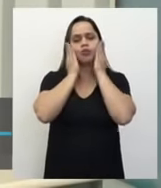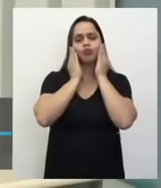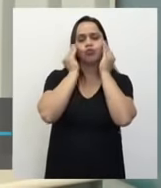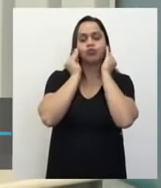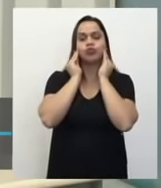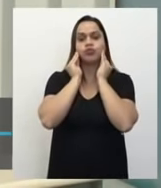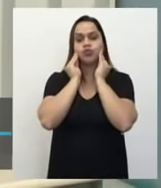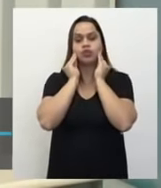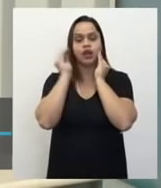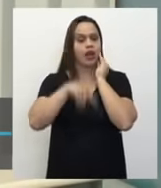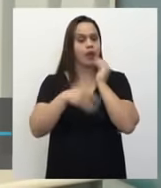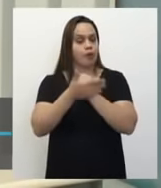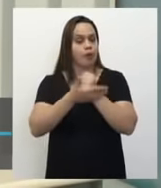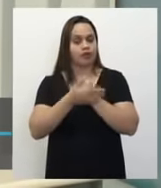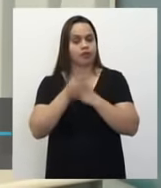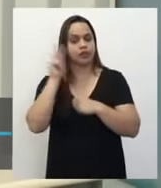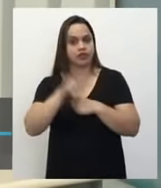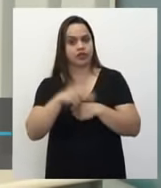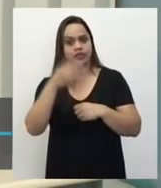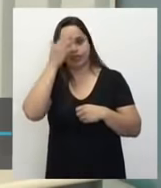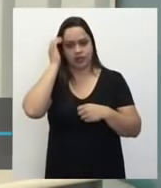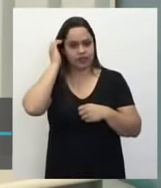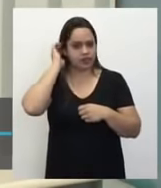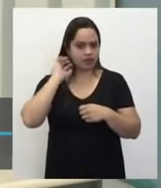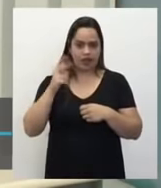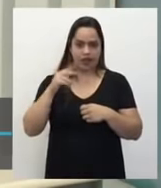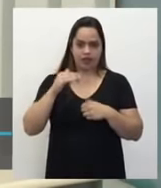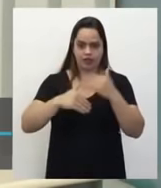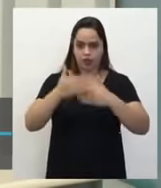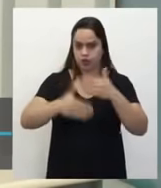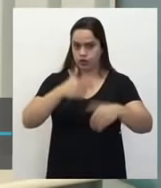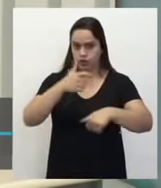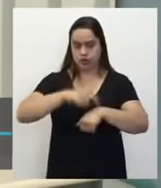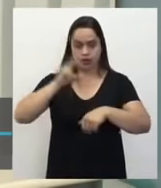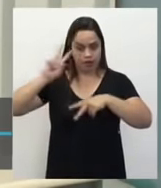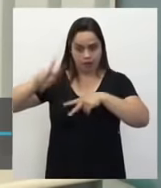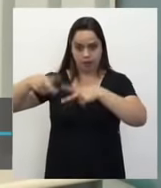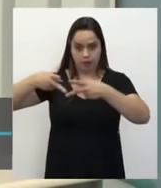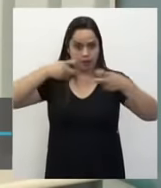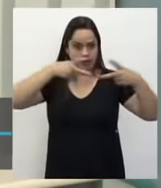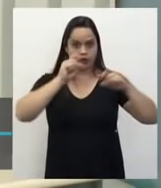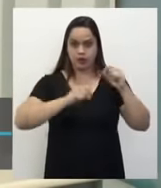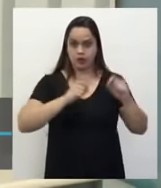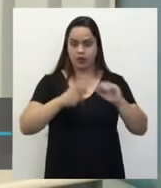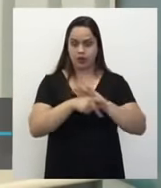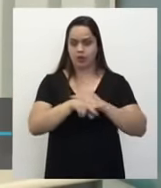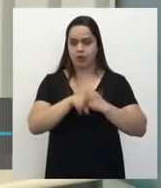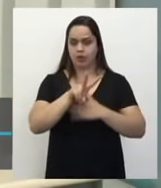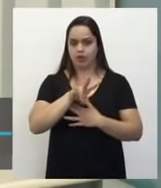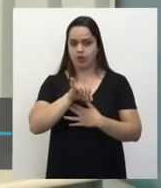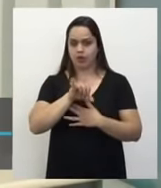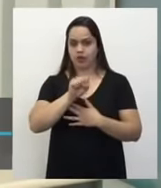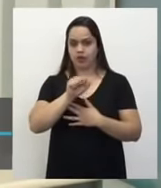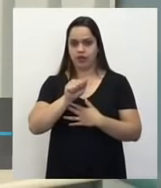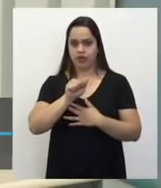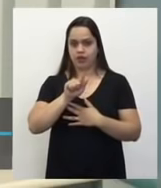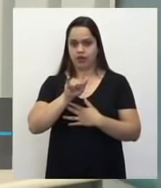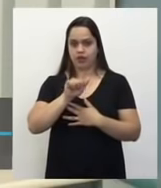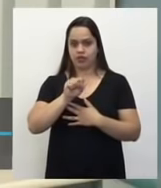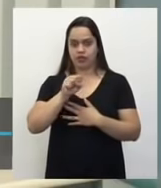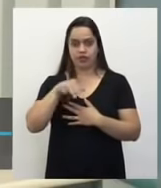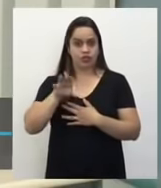Esse é o básico, né, turma? E depois vocês vai passando o tempo, vai tendo outras técnicas como o visagismo, por exemplo. O visagismo é a técnica